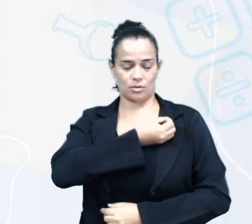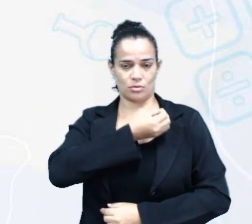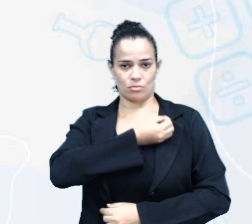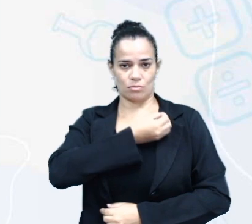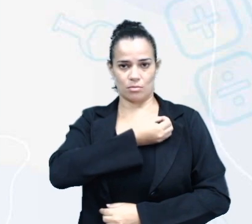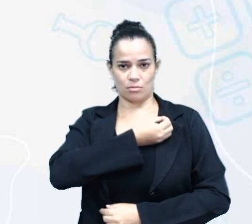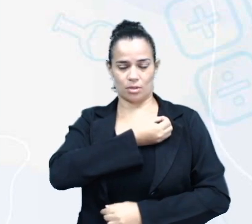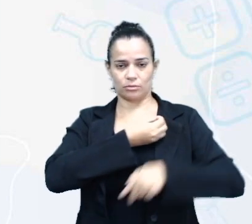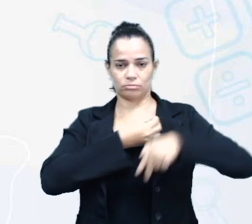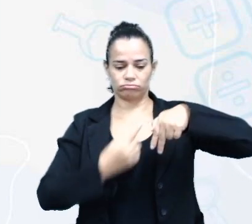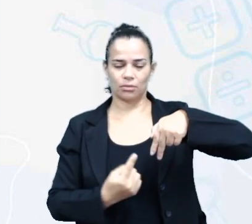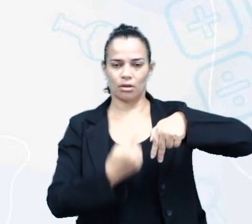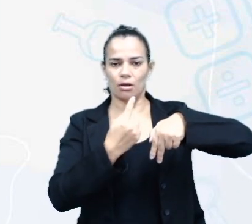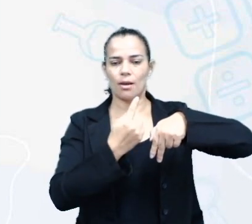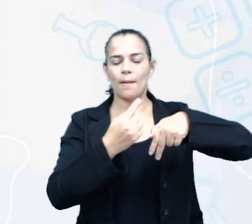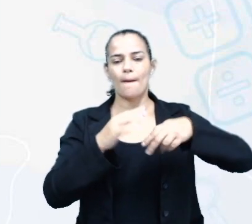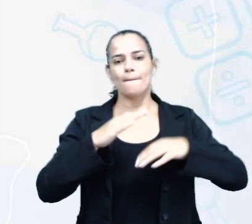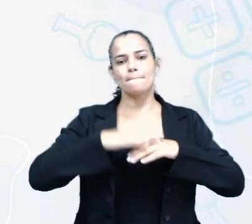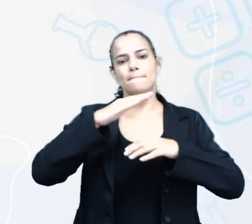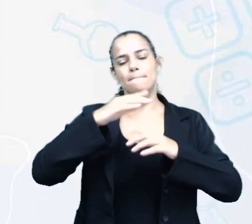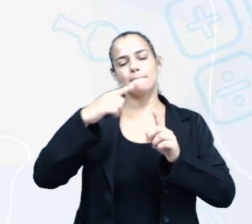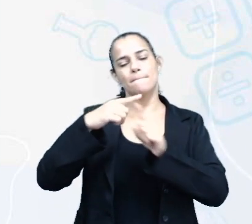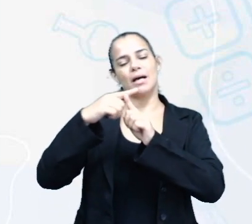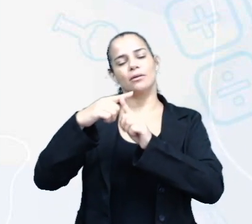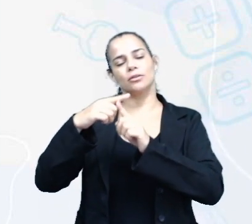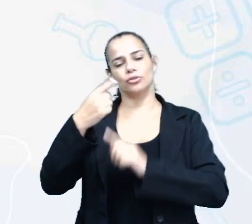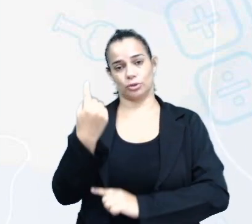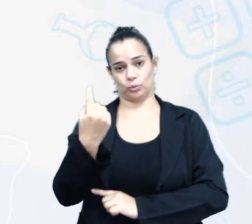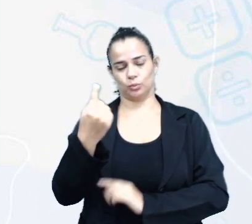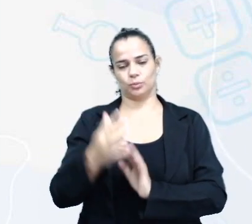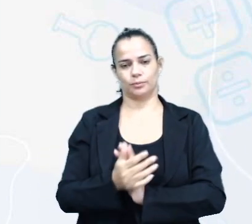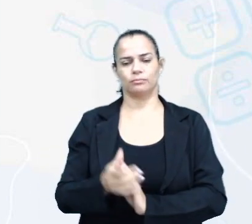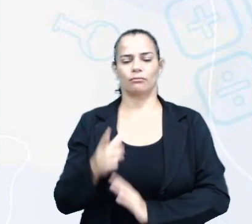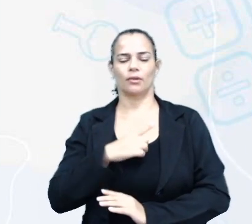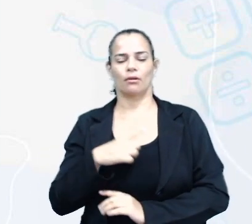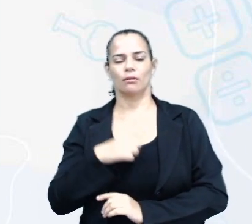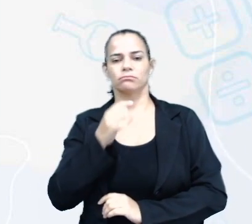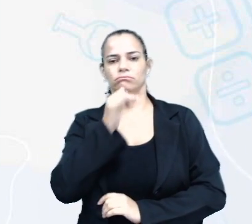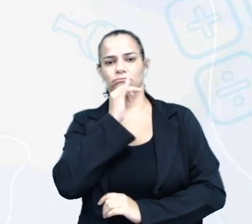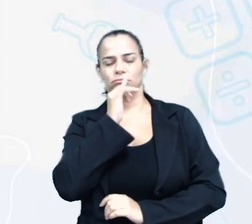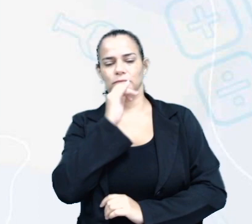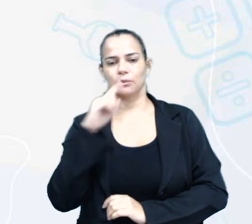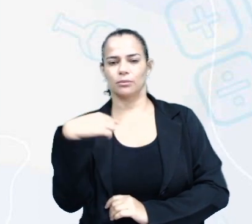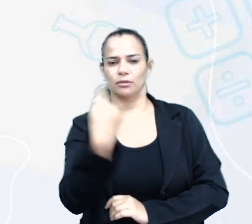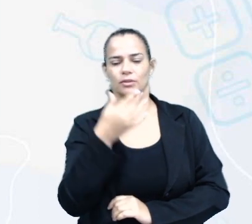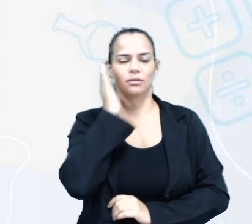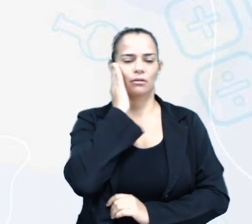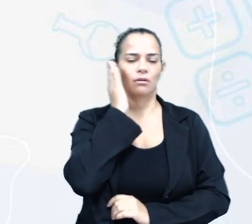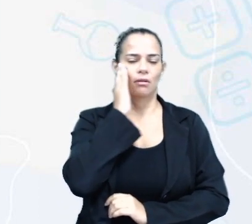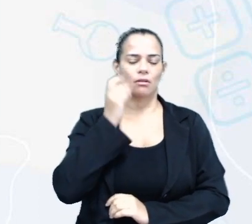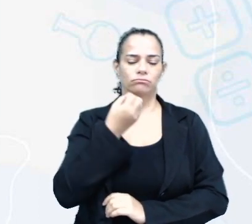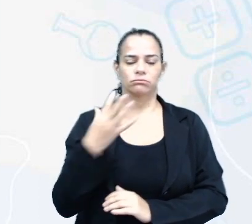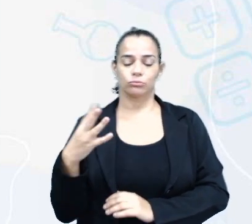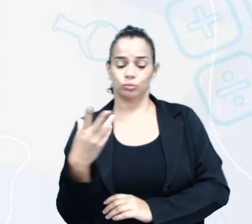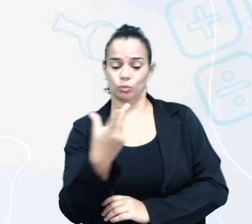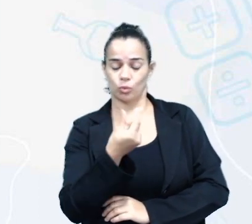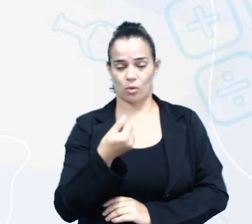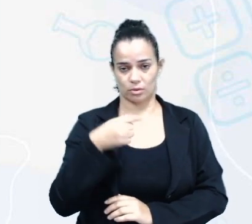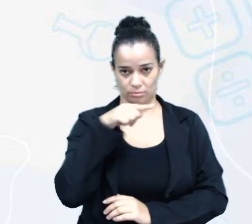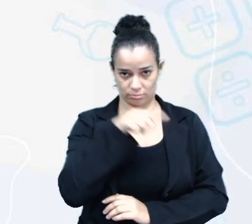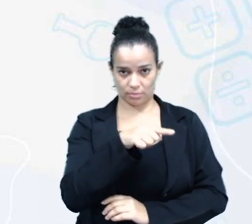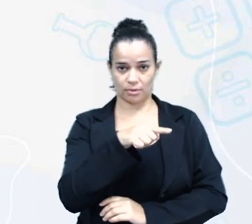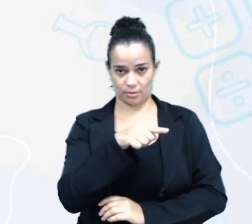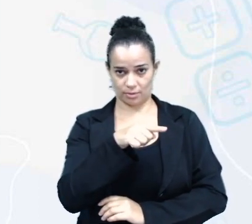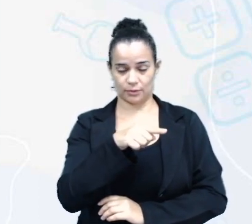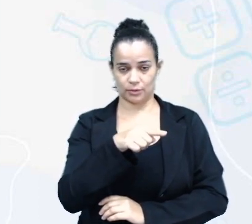inteiros maiores que 1. Então eu vou te dar aqui alguns exemplos para considerar todas essas